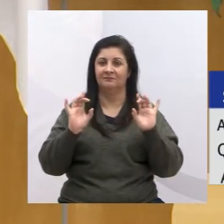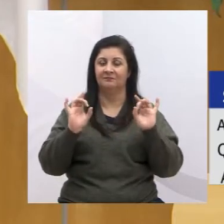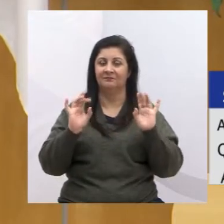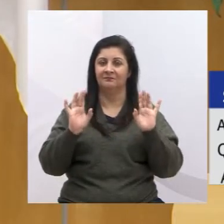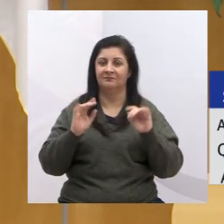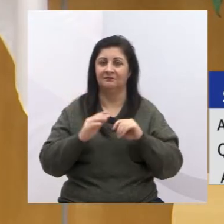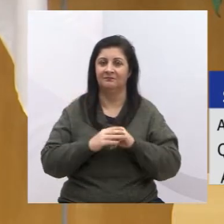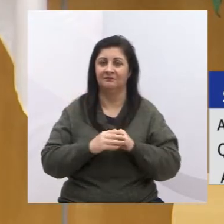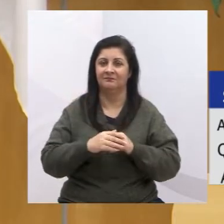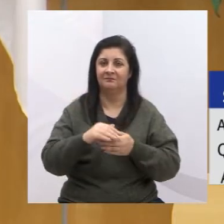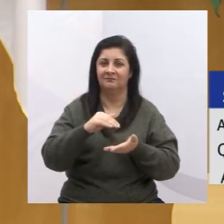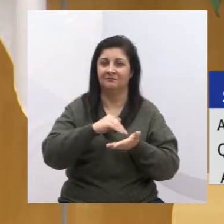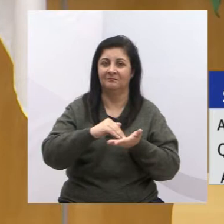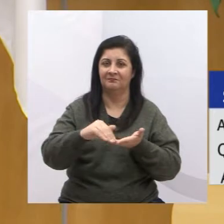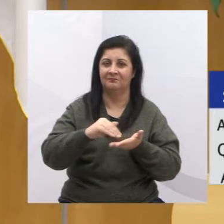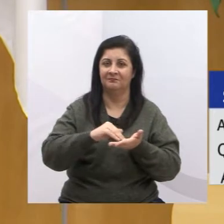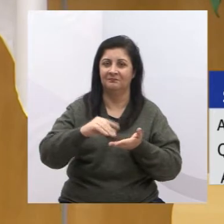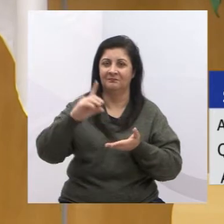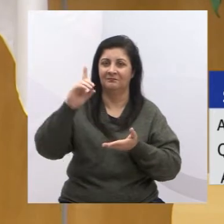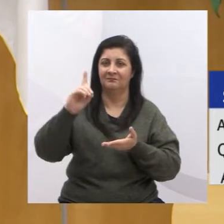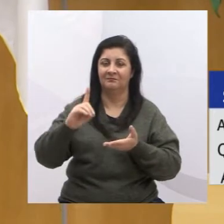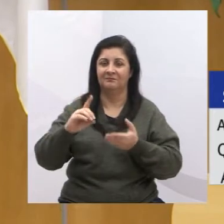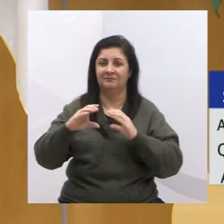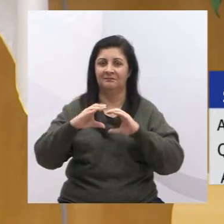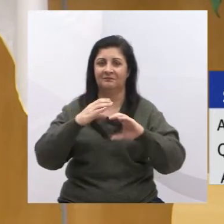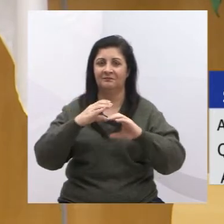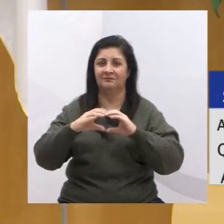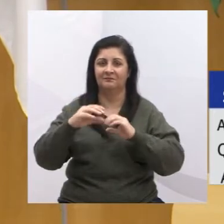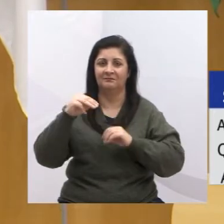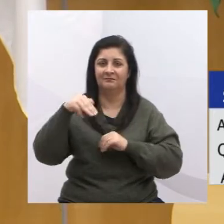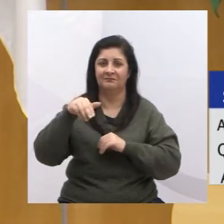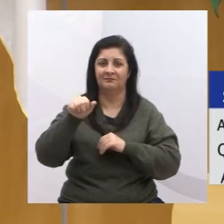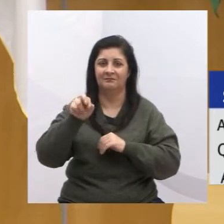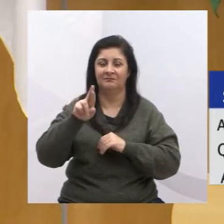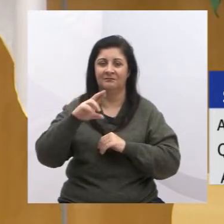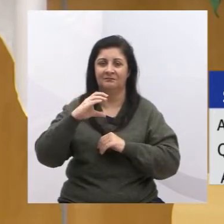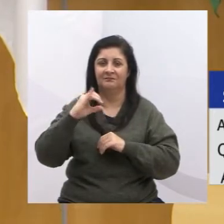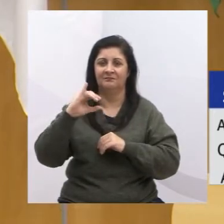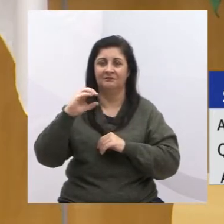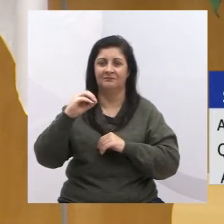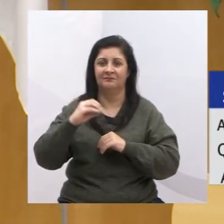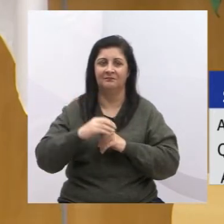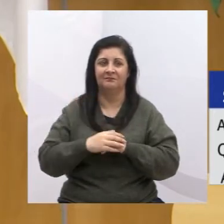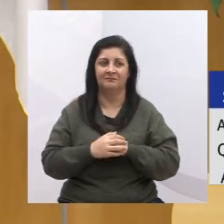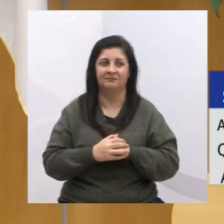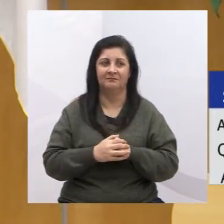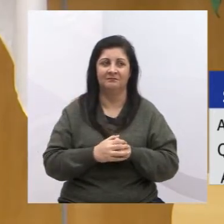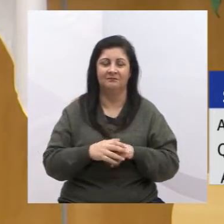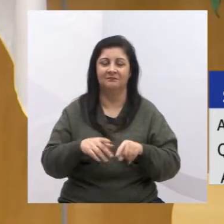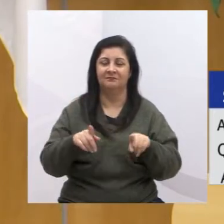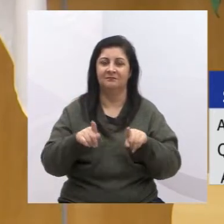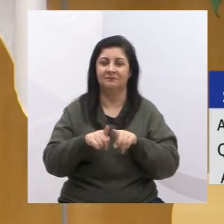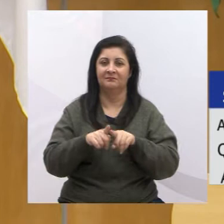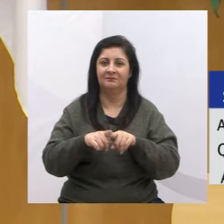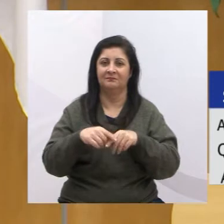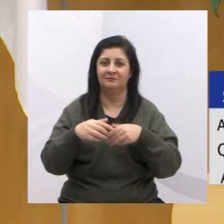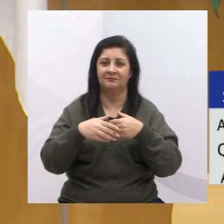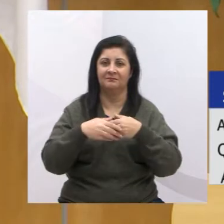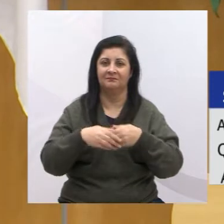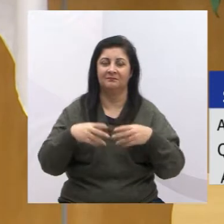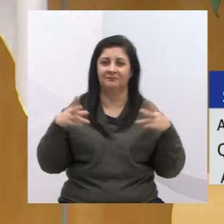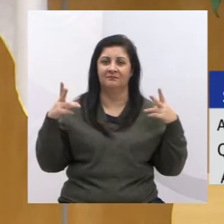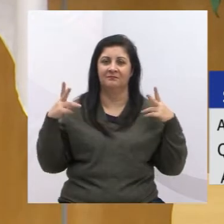o nosso secretário e diretor de comunicação, Márcio, aniversariante do dia. E também já cumprimentar nosso